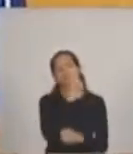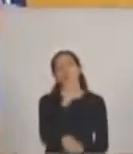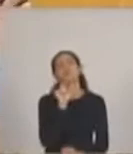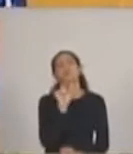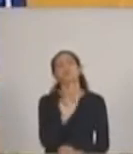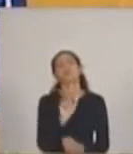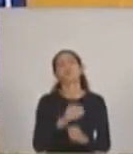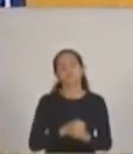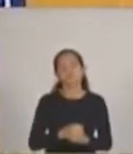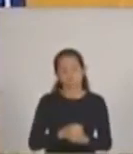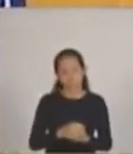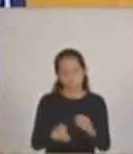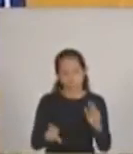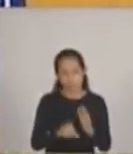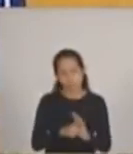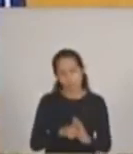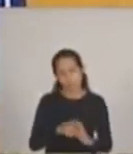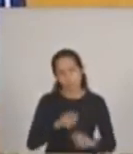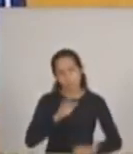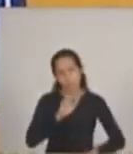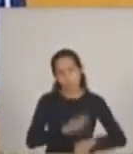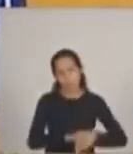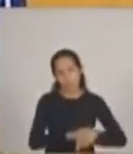justamente pautado pelo Tribunal de Justiça.